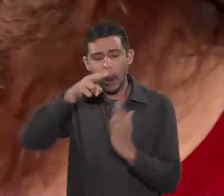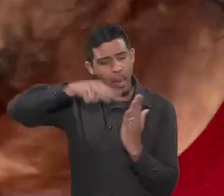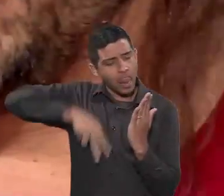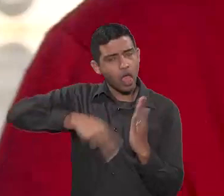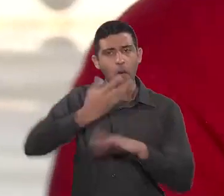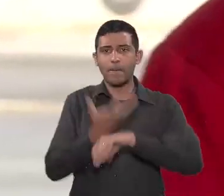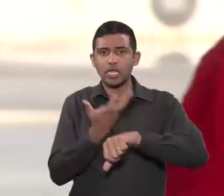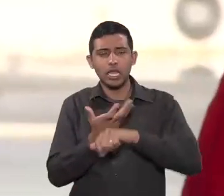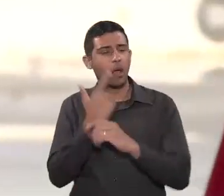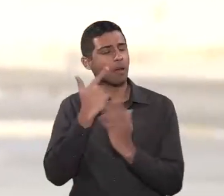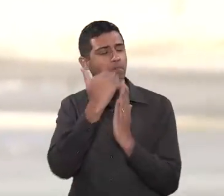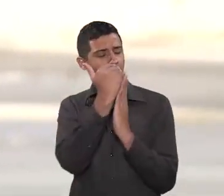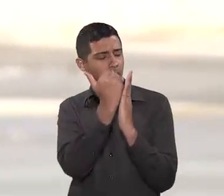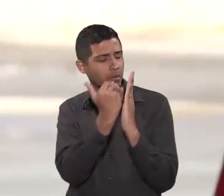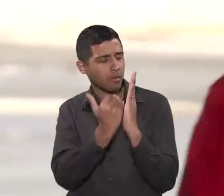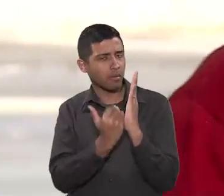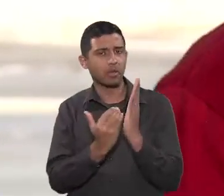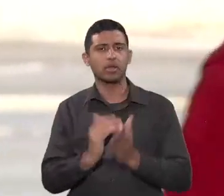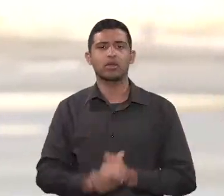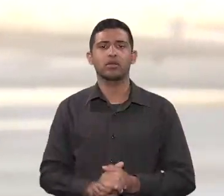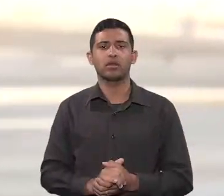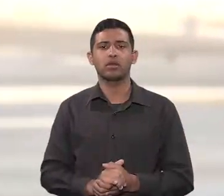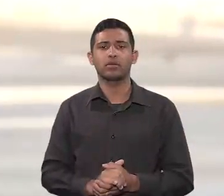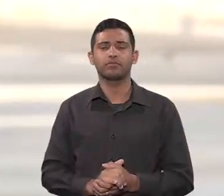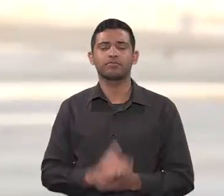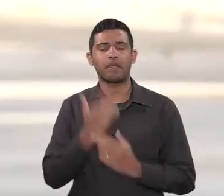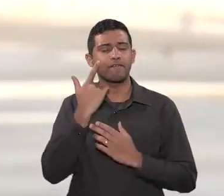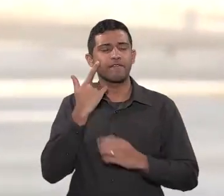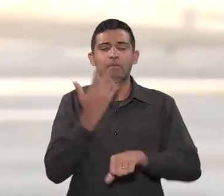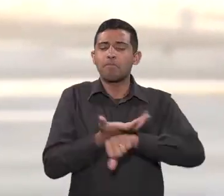Boal e esse material